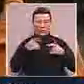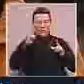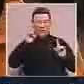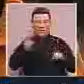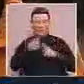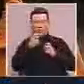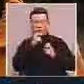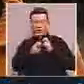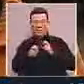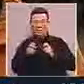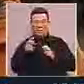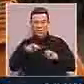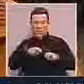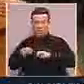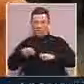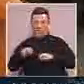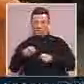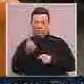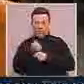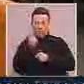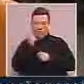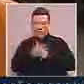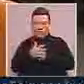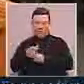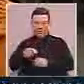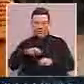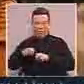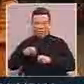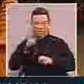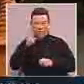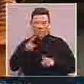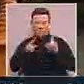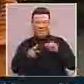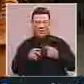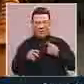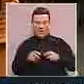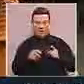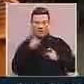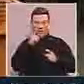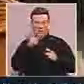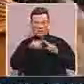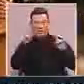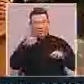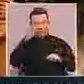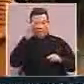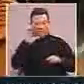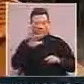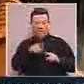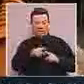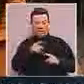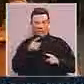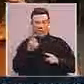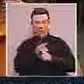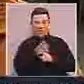música eletrónica e vídeo e processamento de vídeo, mas também temos no Video Wall uma série